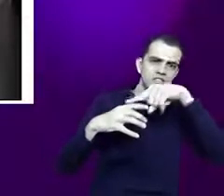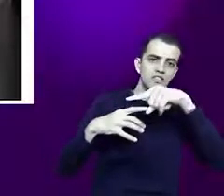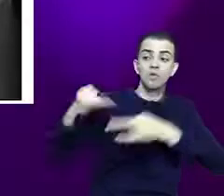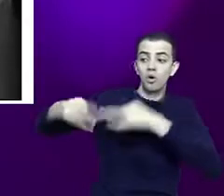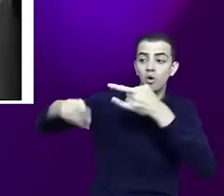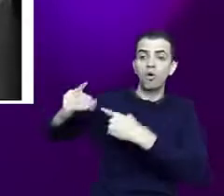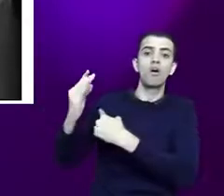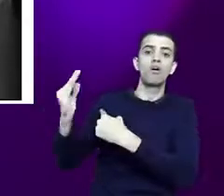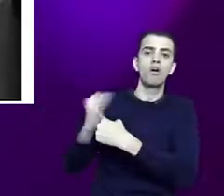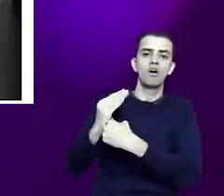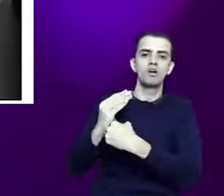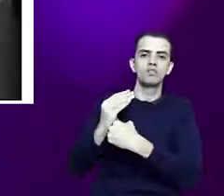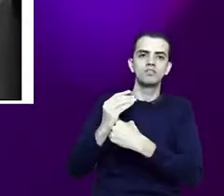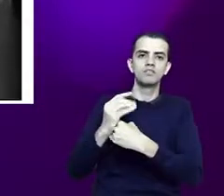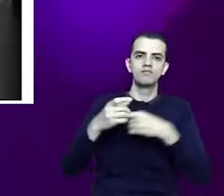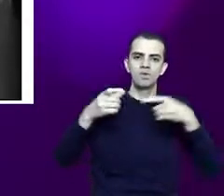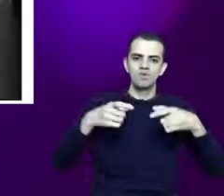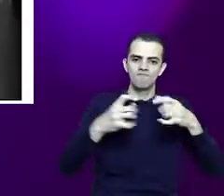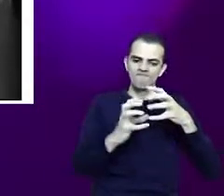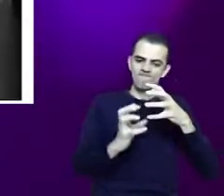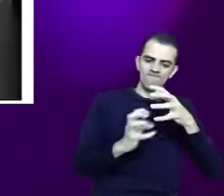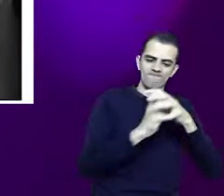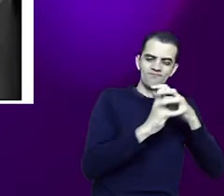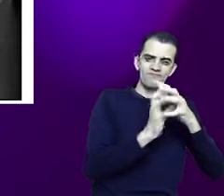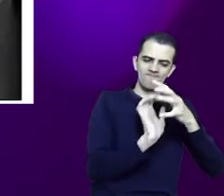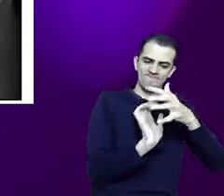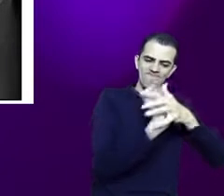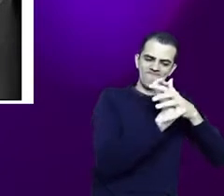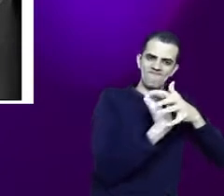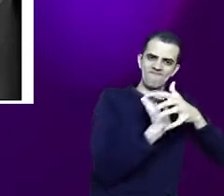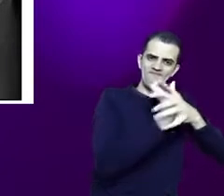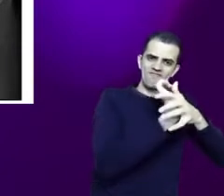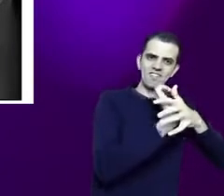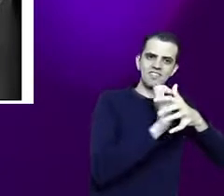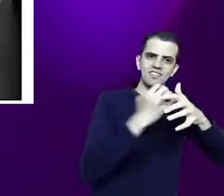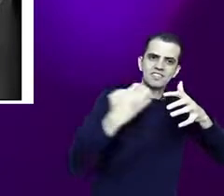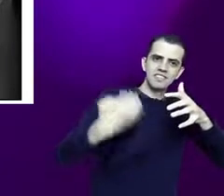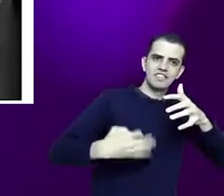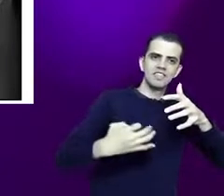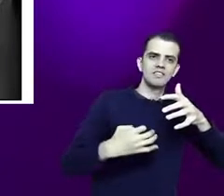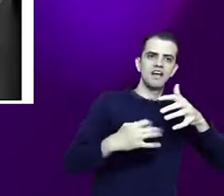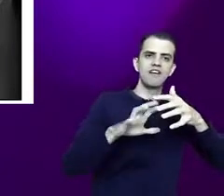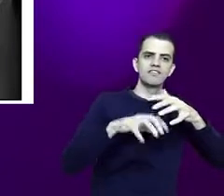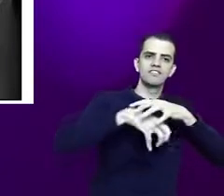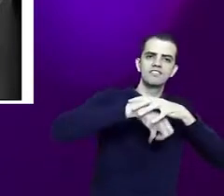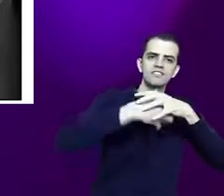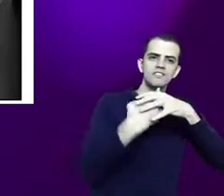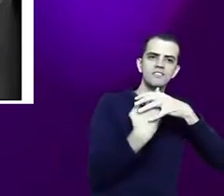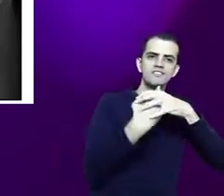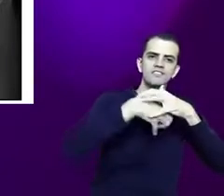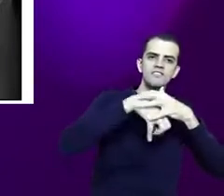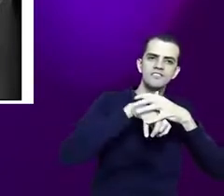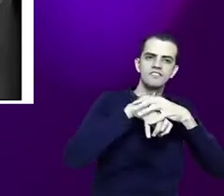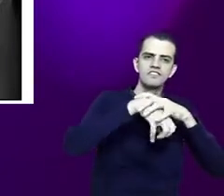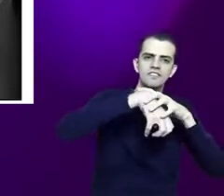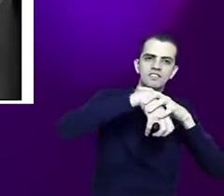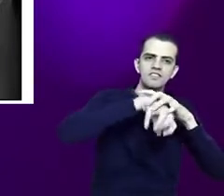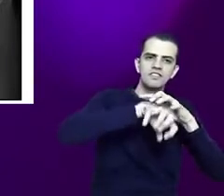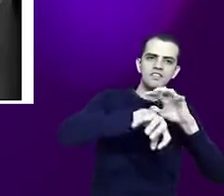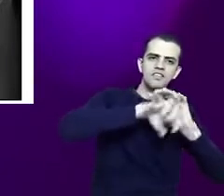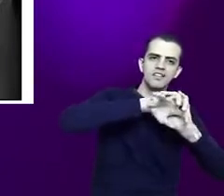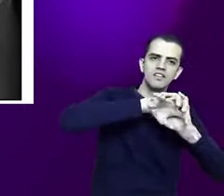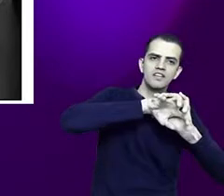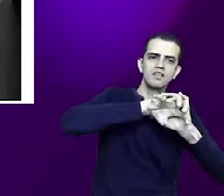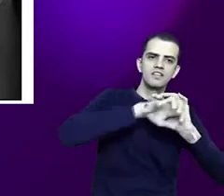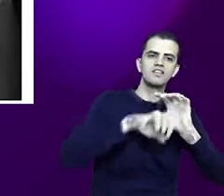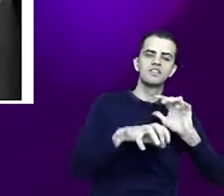posicionamento desse acetábulo, que é difícil nesse caso, você conseguir chegar no correto centro de rotação, medialização, etc. E,